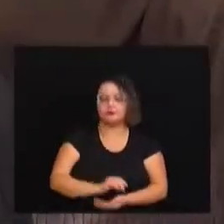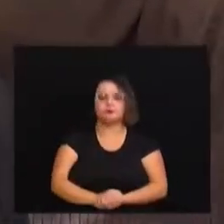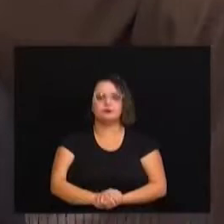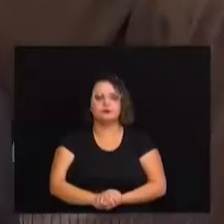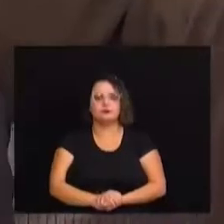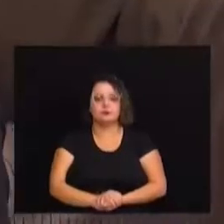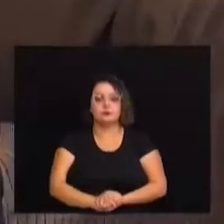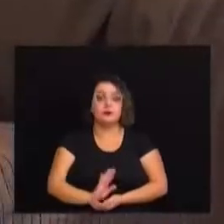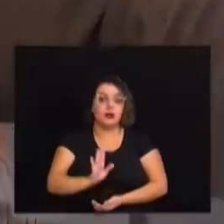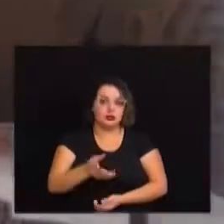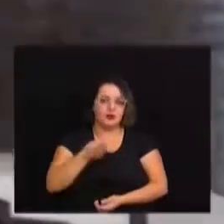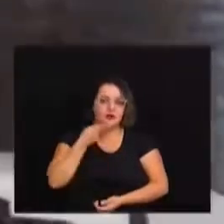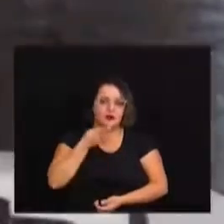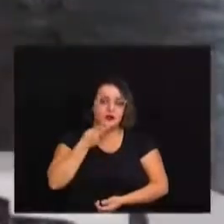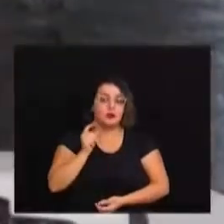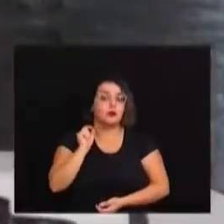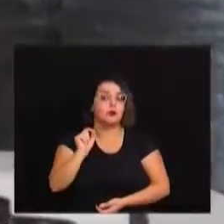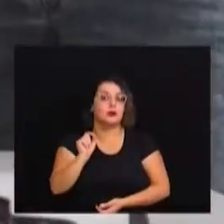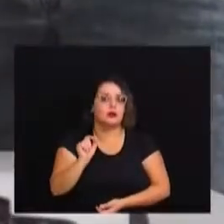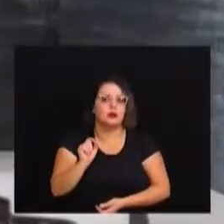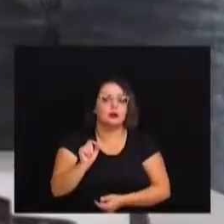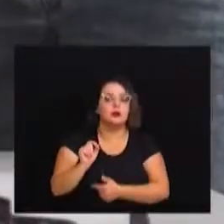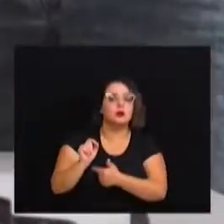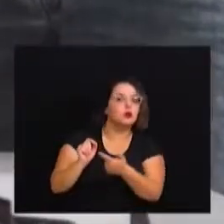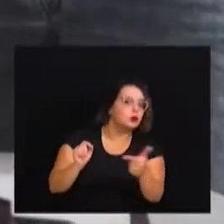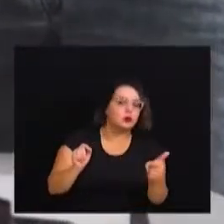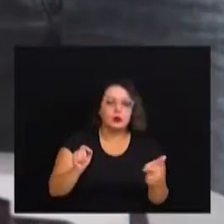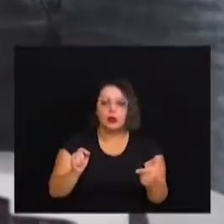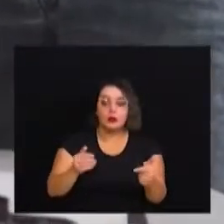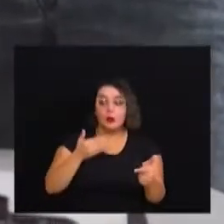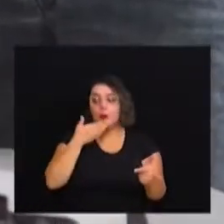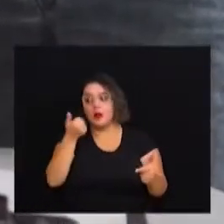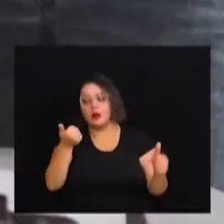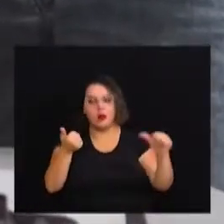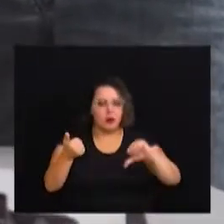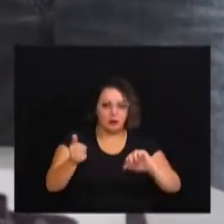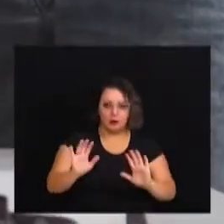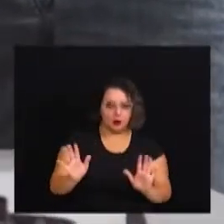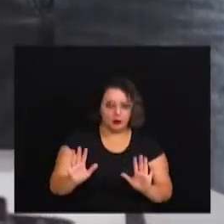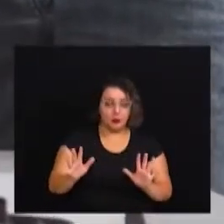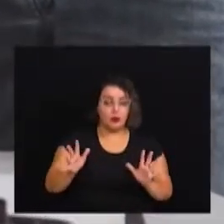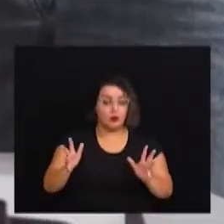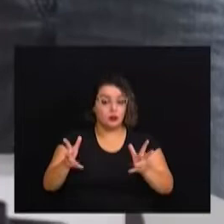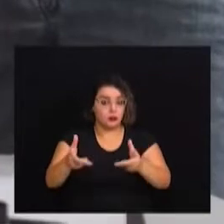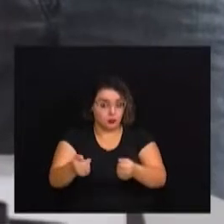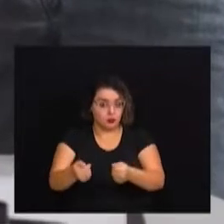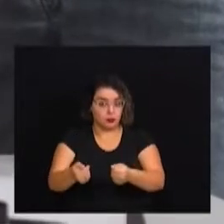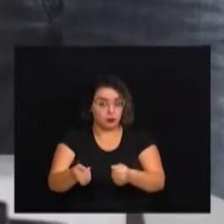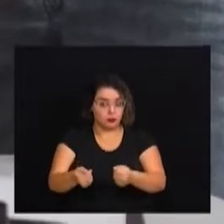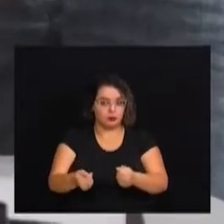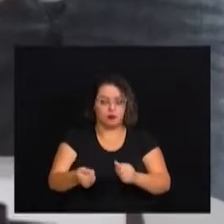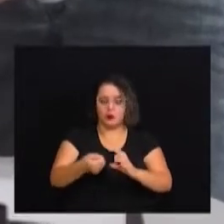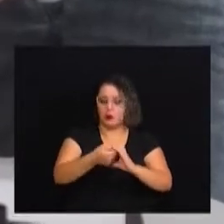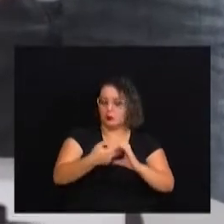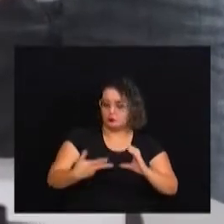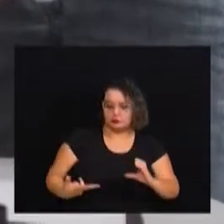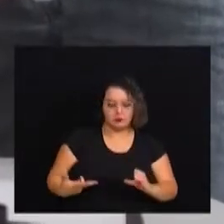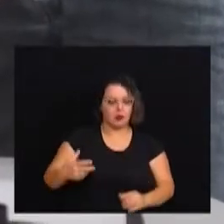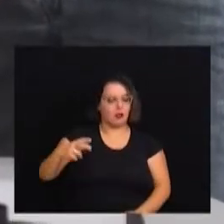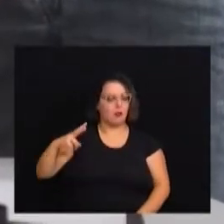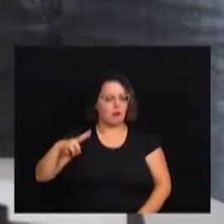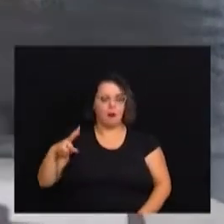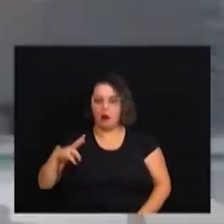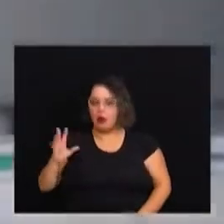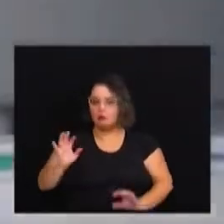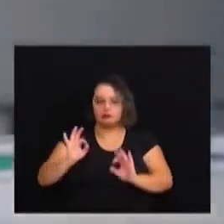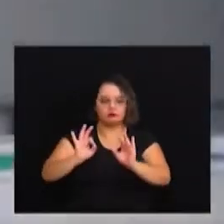já antecipando que não existe o melhor perfil e o pior perfil. Todos eles possuem suas particularidades,